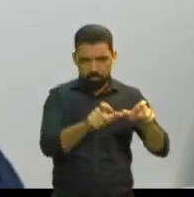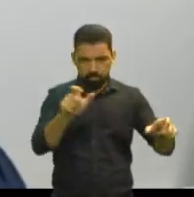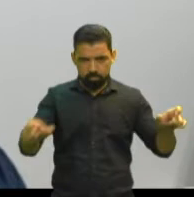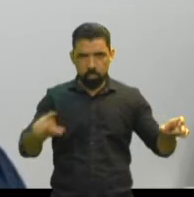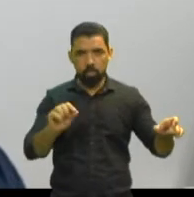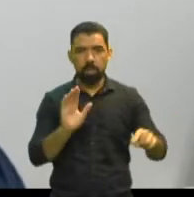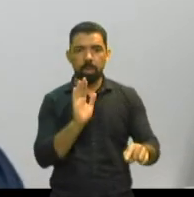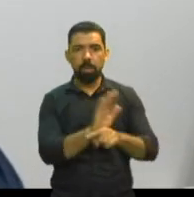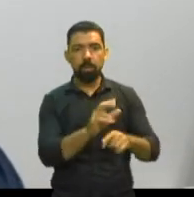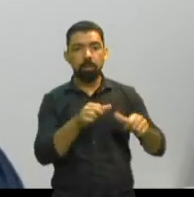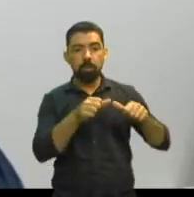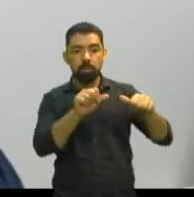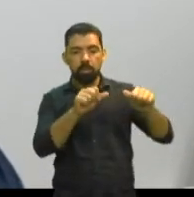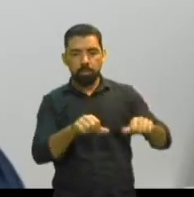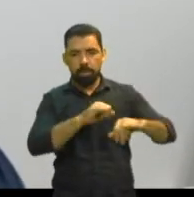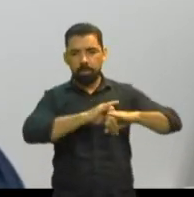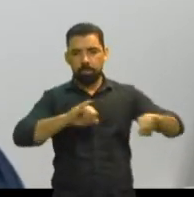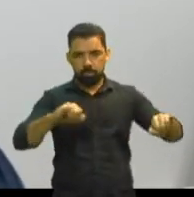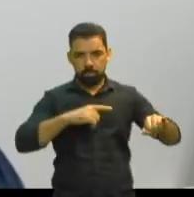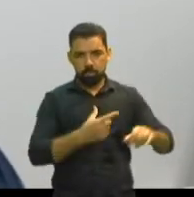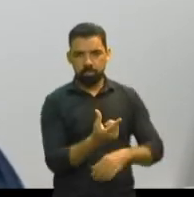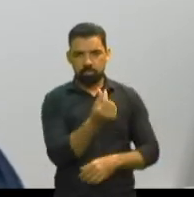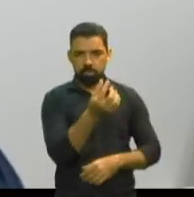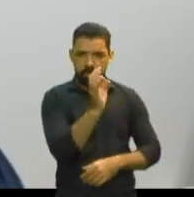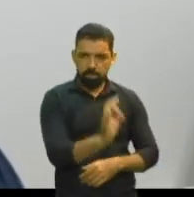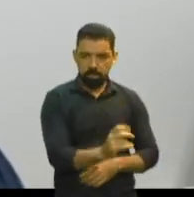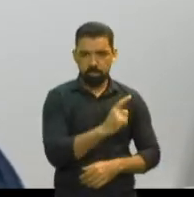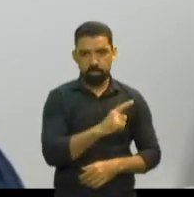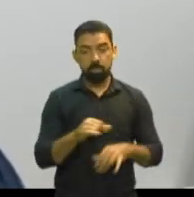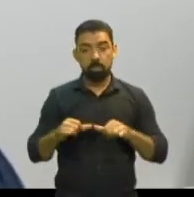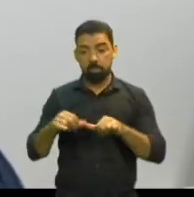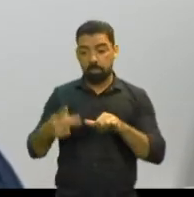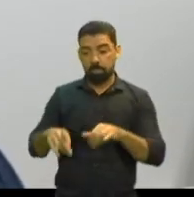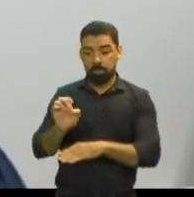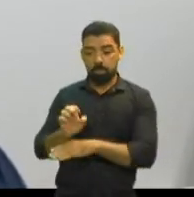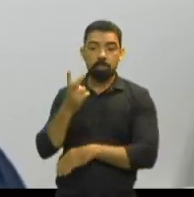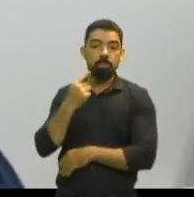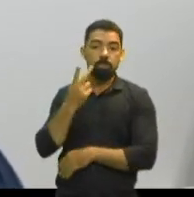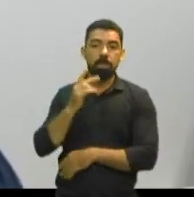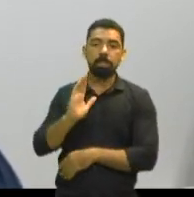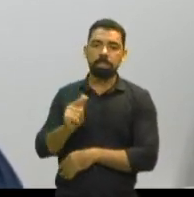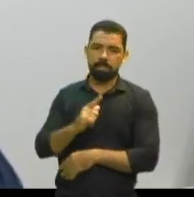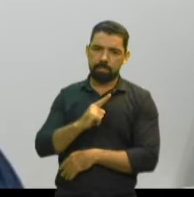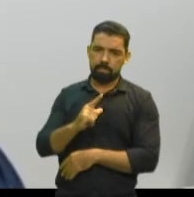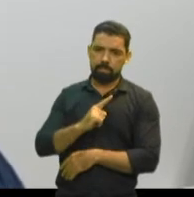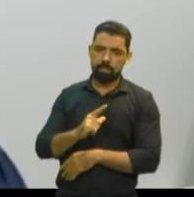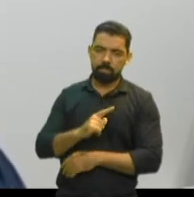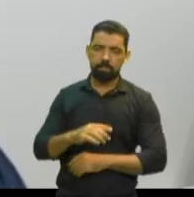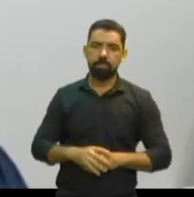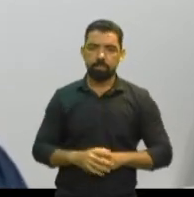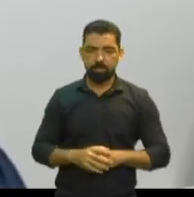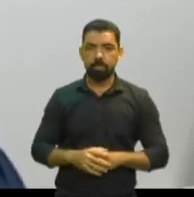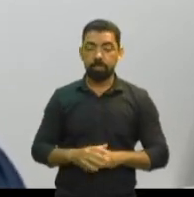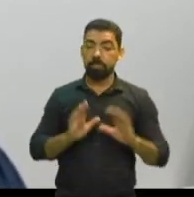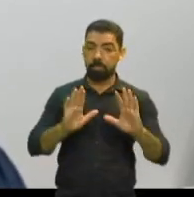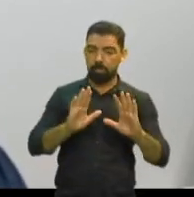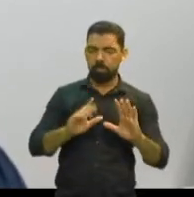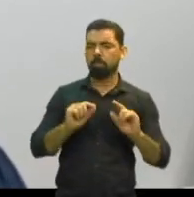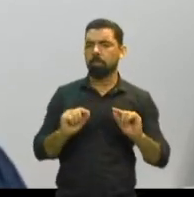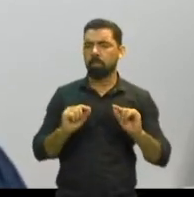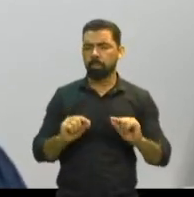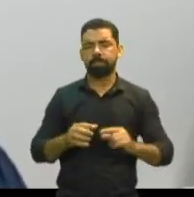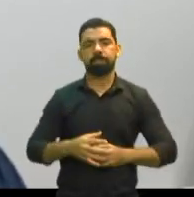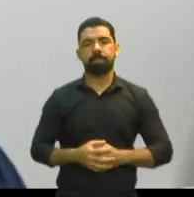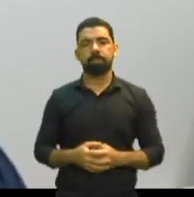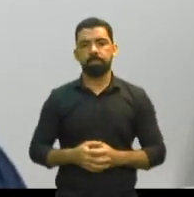lei. Os supermercados em Fortaleza já disponibilizam essa informação nas etiquetas de preço. Entretanto,